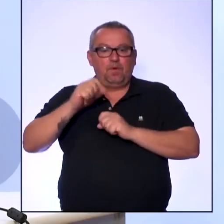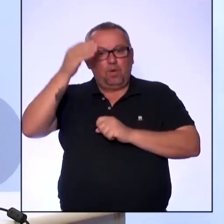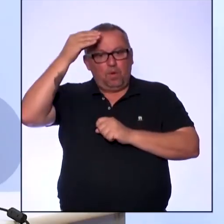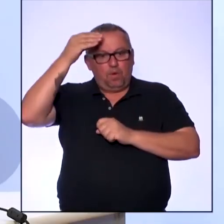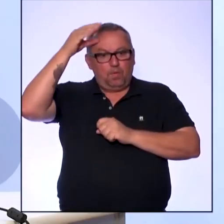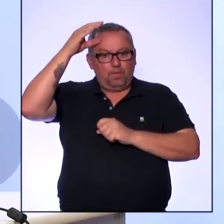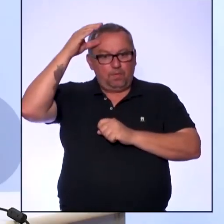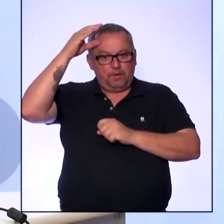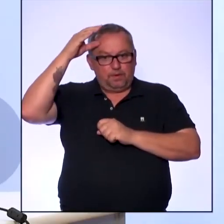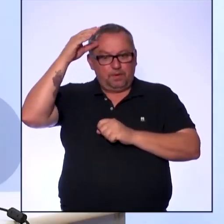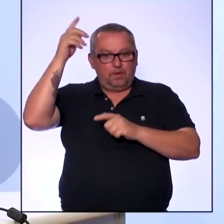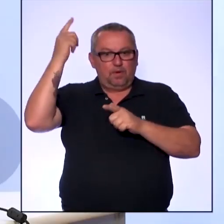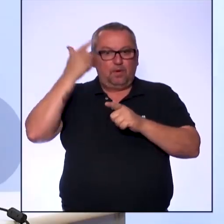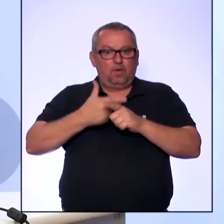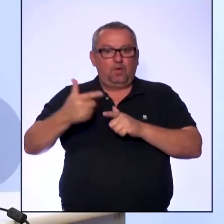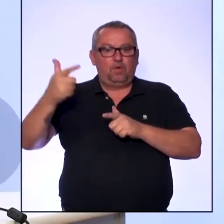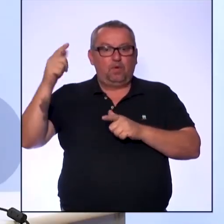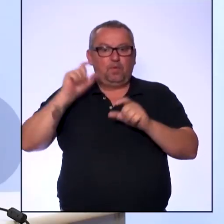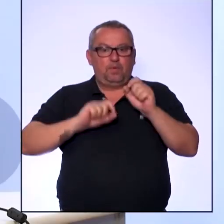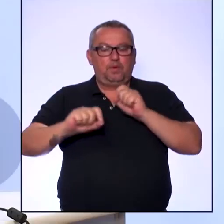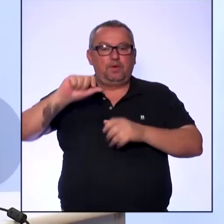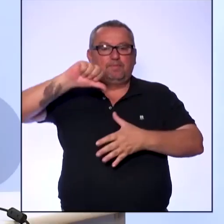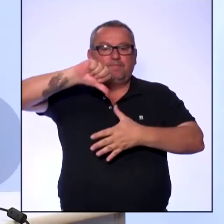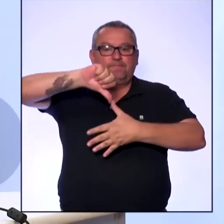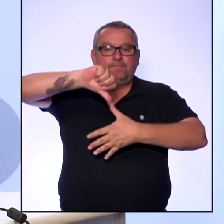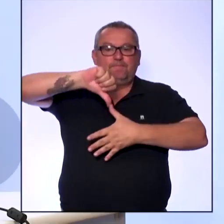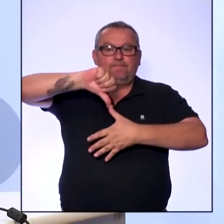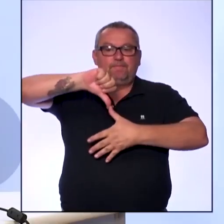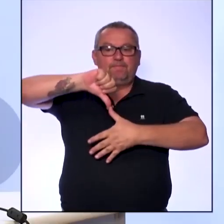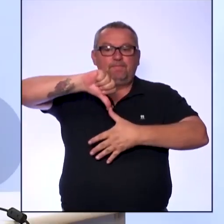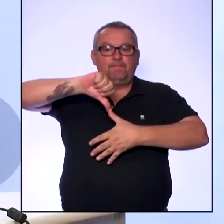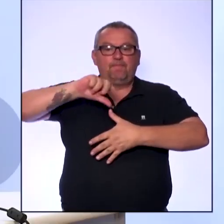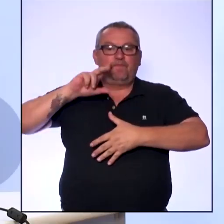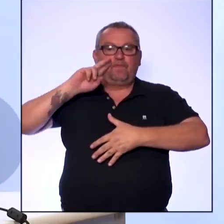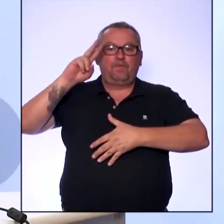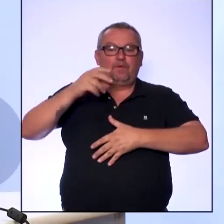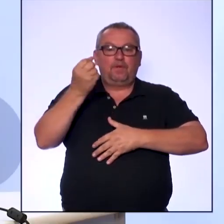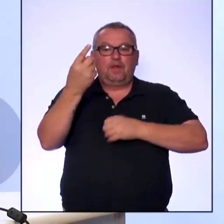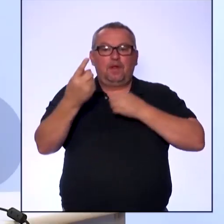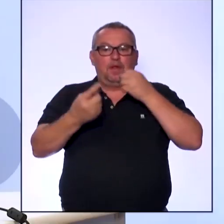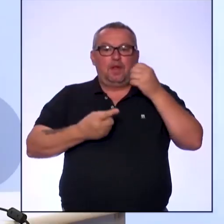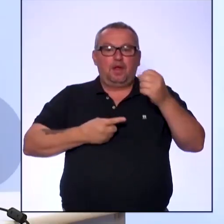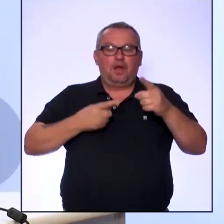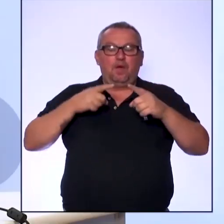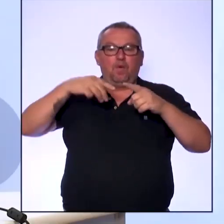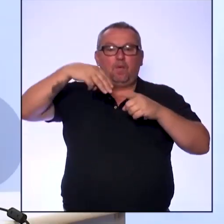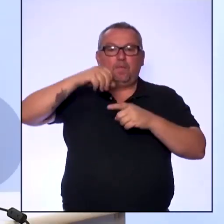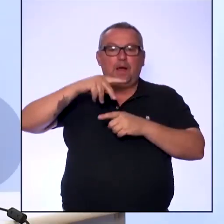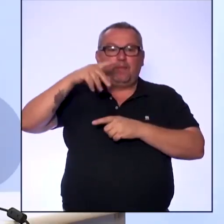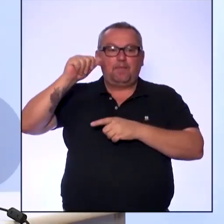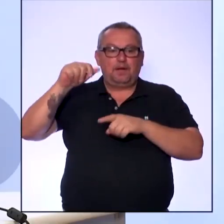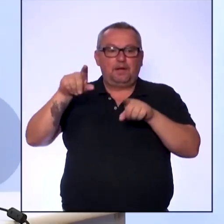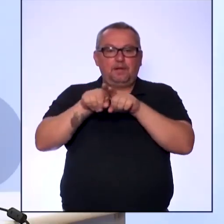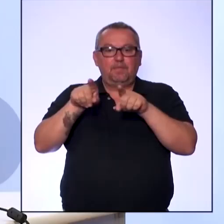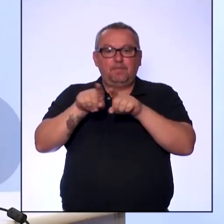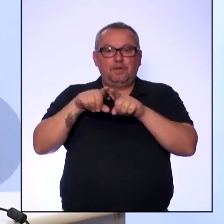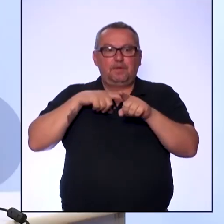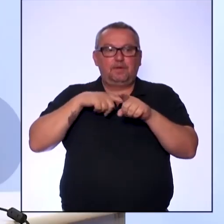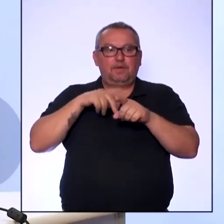mortes, né, mas também tem a questão aí do genocídio. Né? Então, temos aí uma evolução drástica aí do extermínio aí